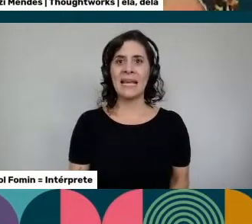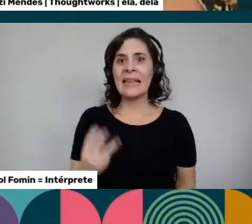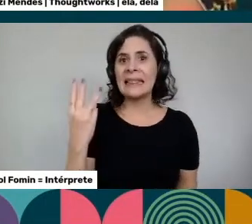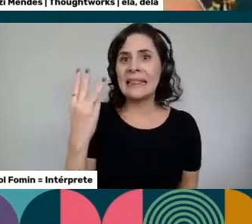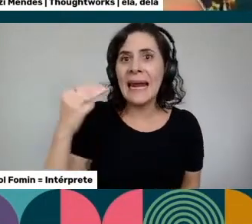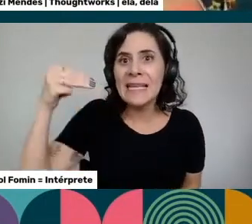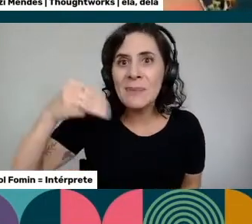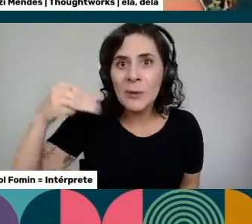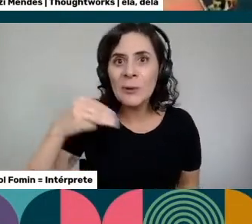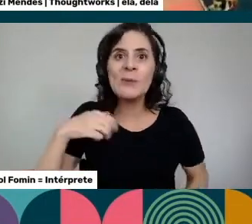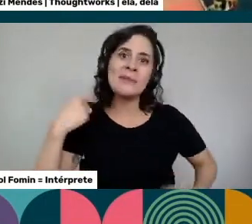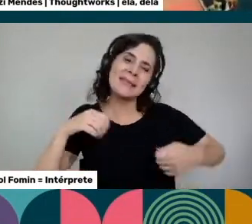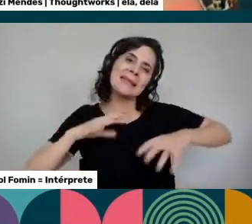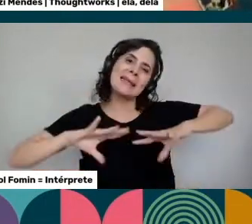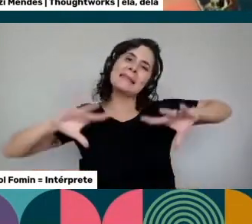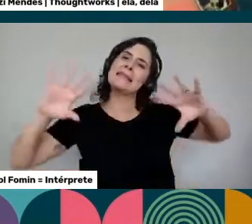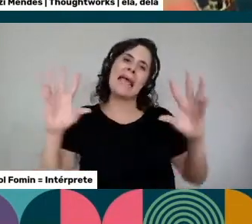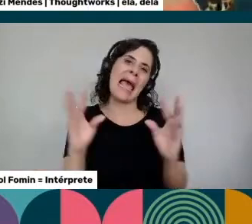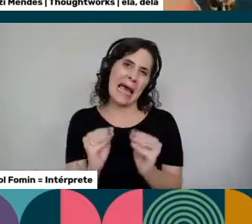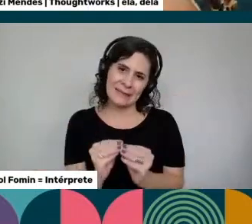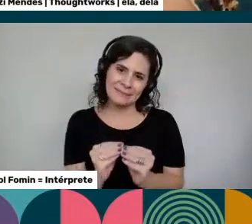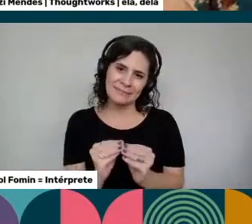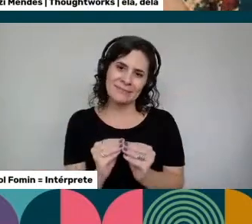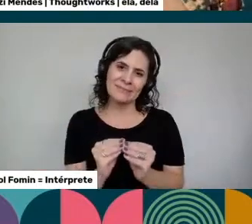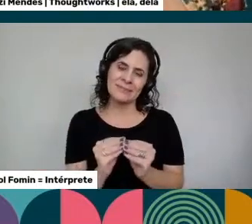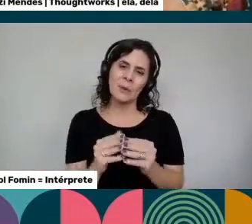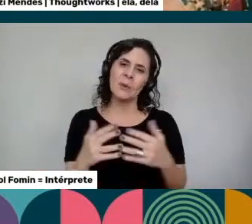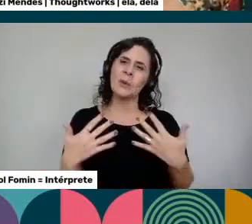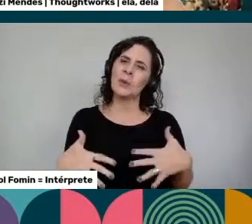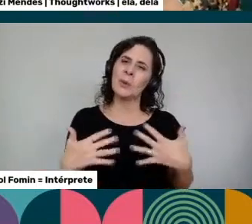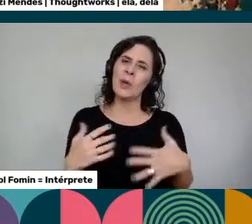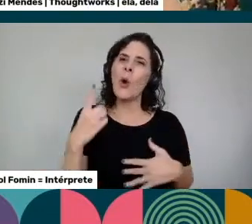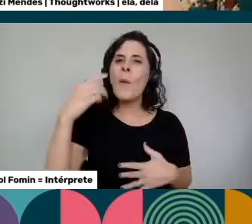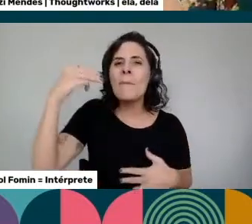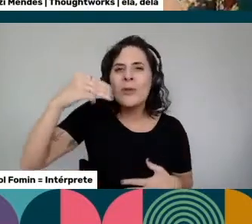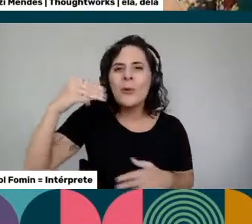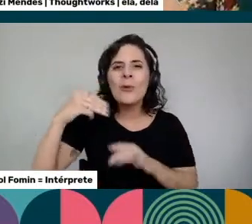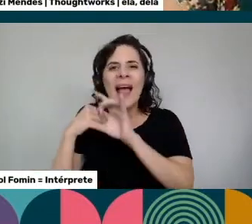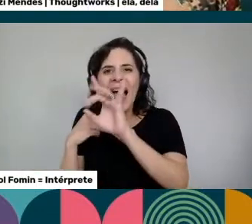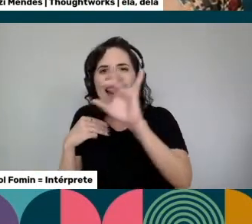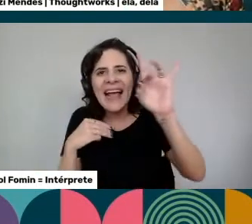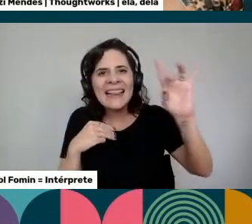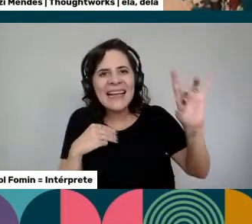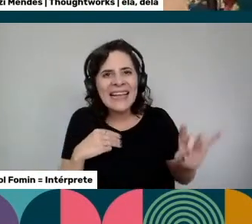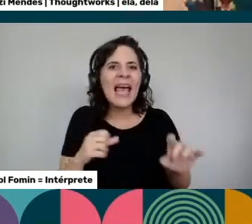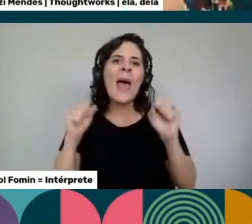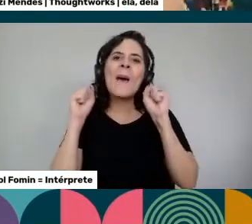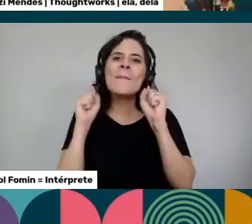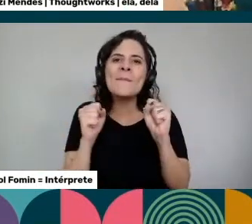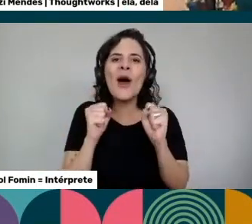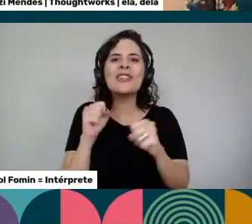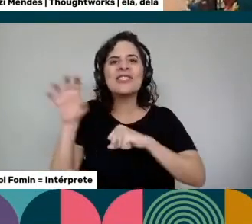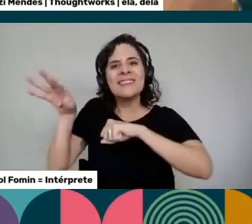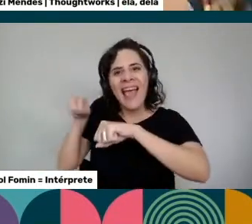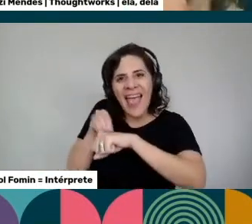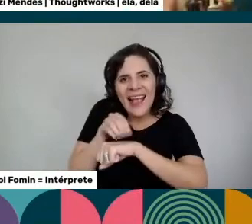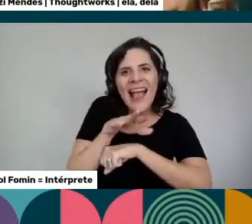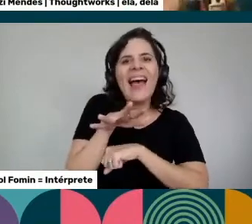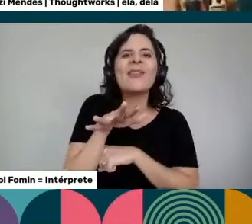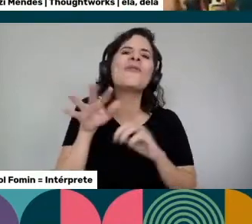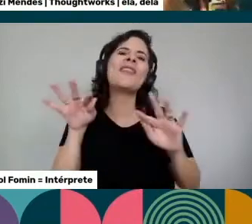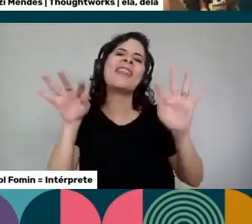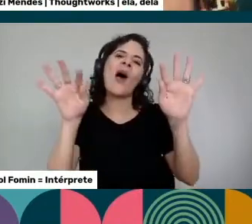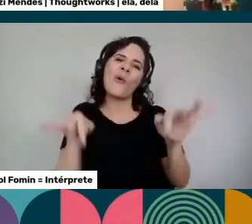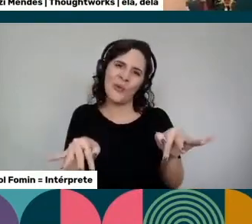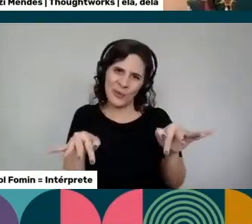gente poder encerrar. Então, menos de 1 minuto para cada pessoa aqui, para deixar aquele recadinho final